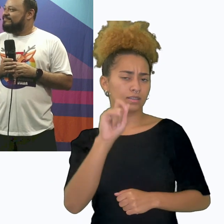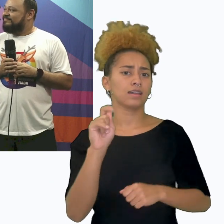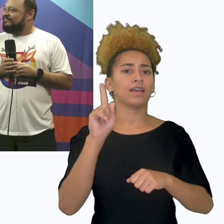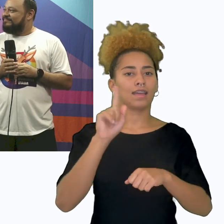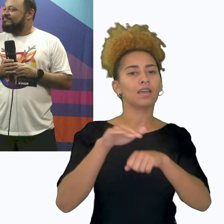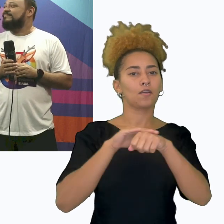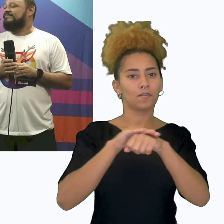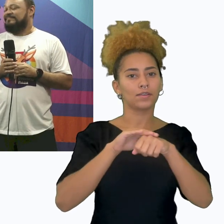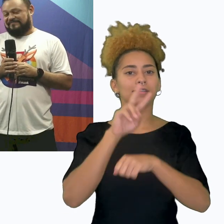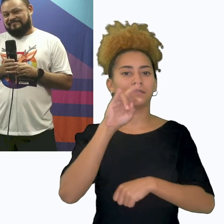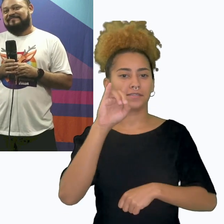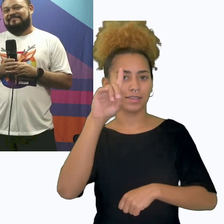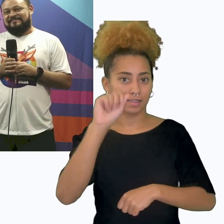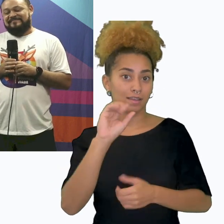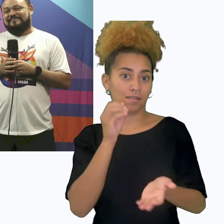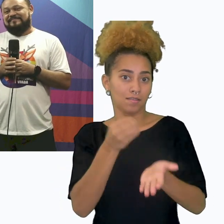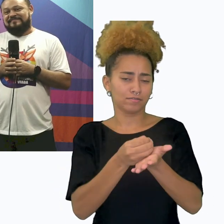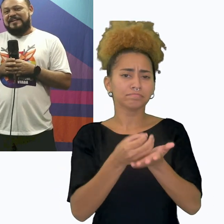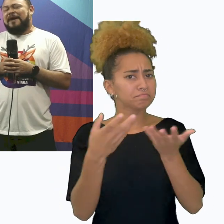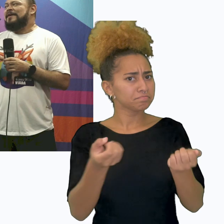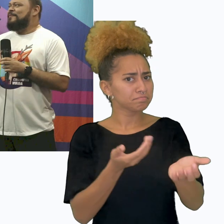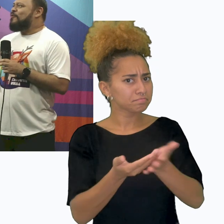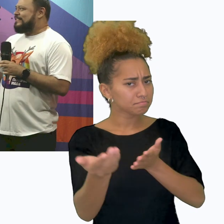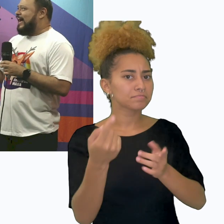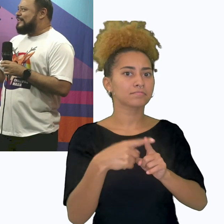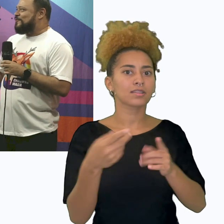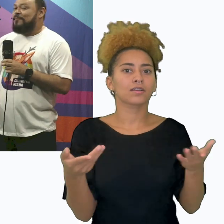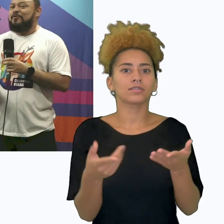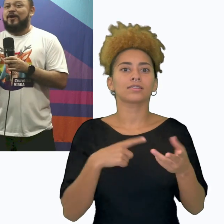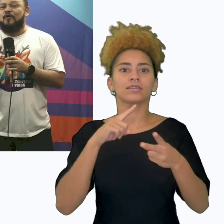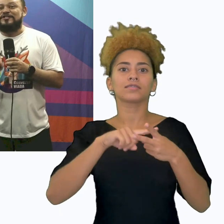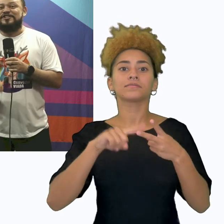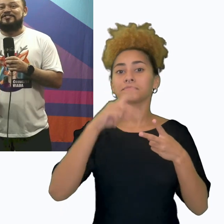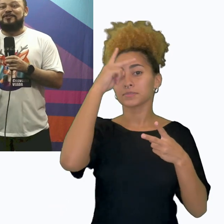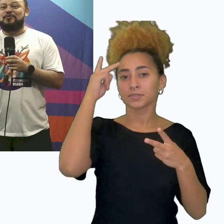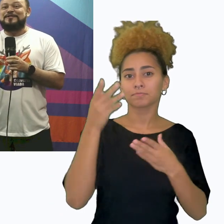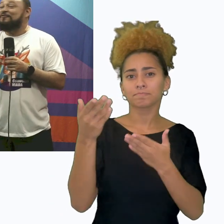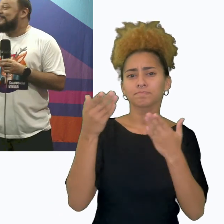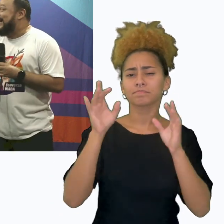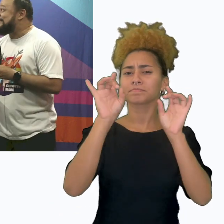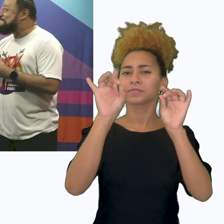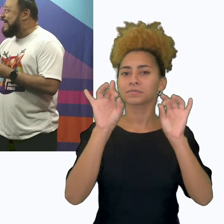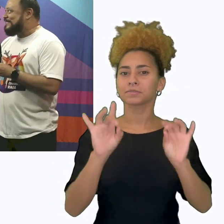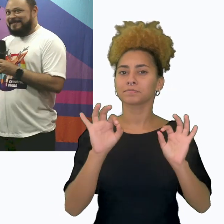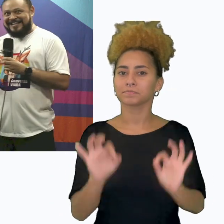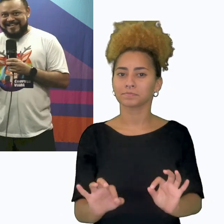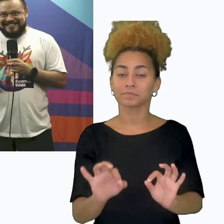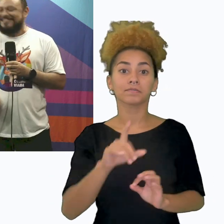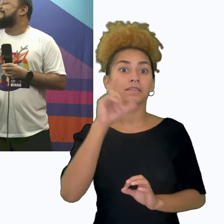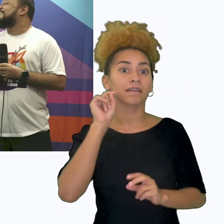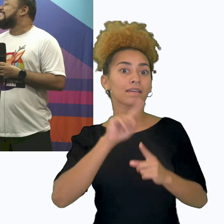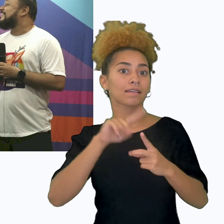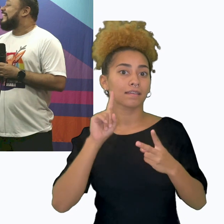nosso Instagram, Conversa Viada Oficial. Mas vamos começar, Alisson, porque hoje a gente tem duas convidadas mega